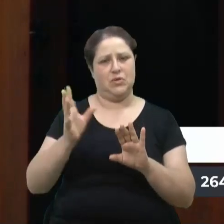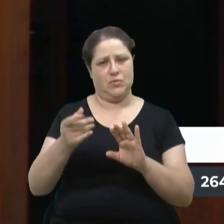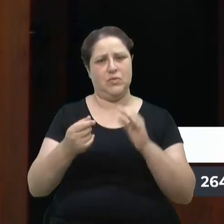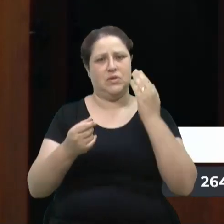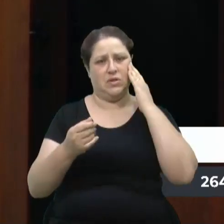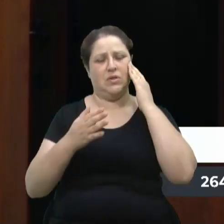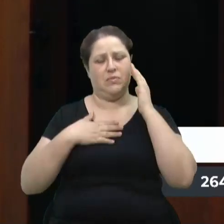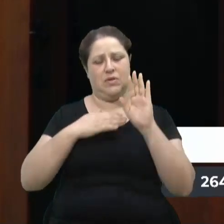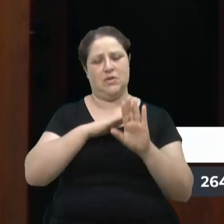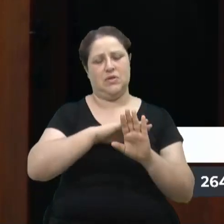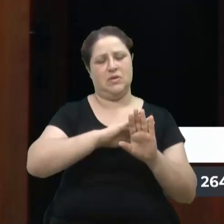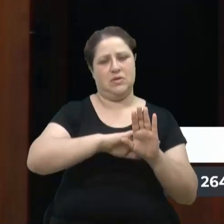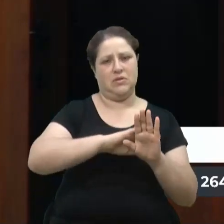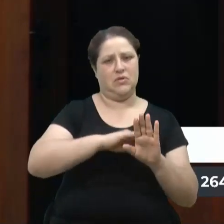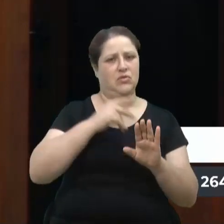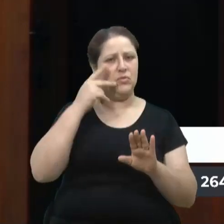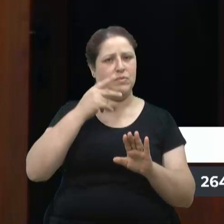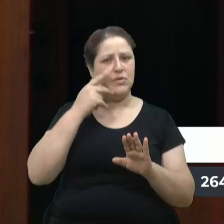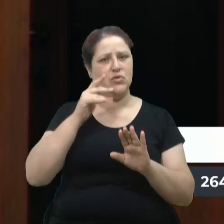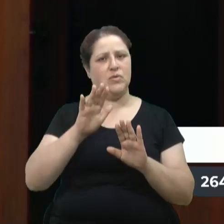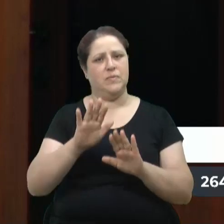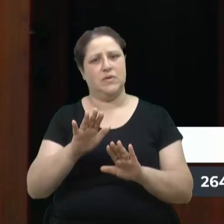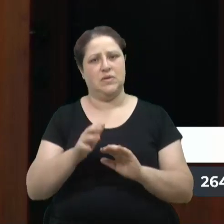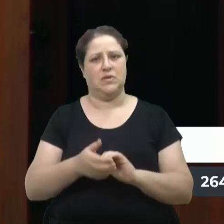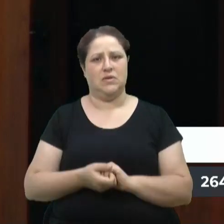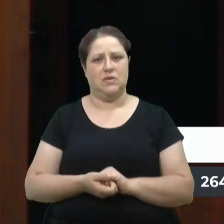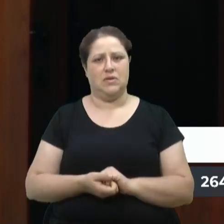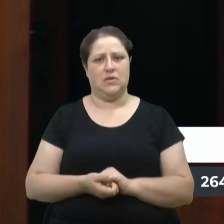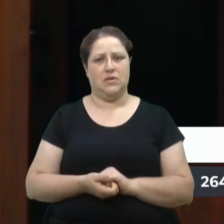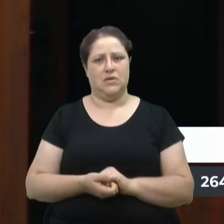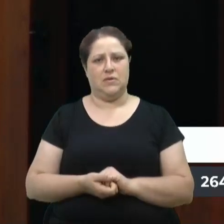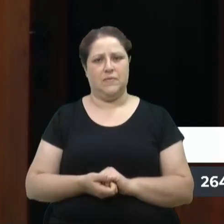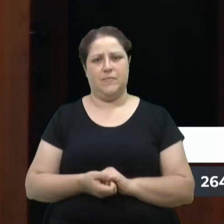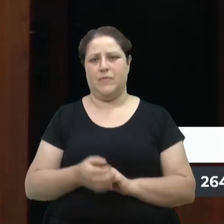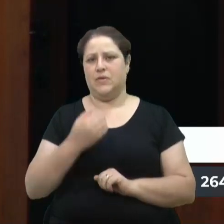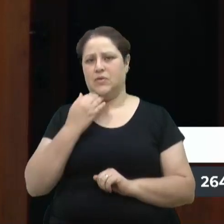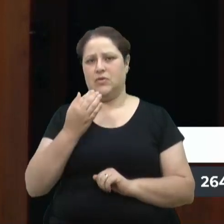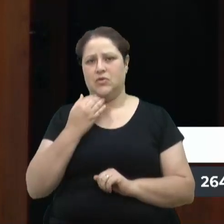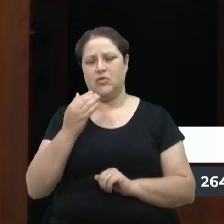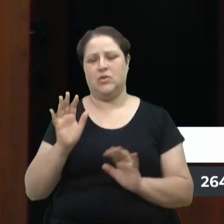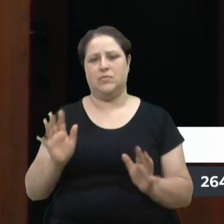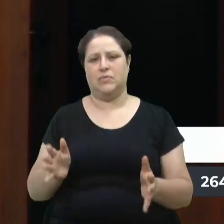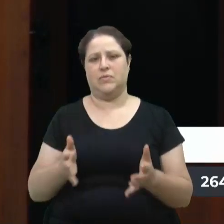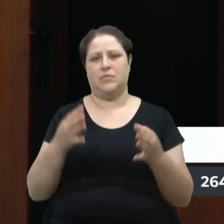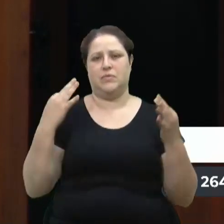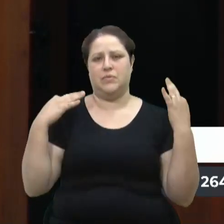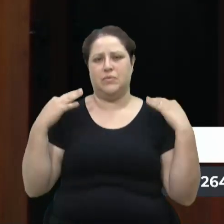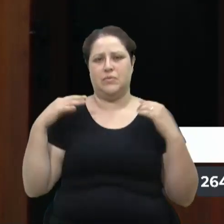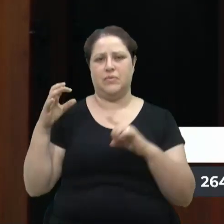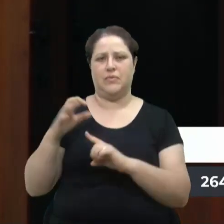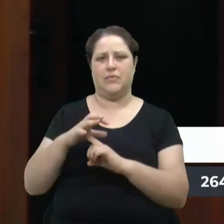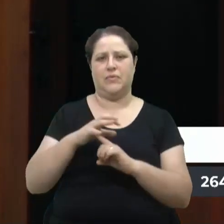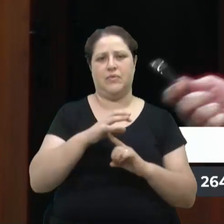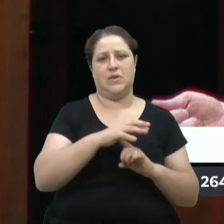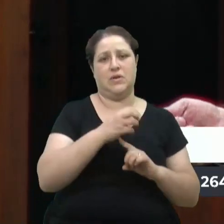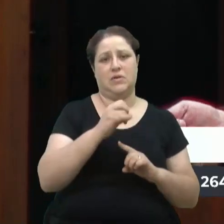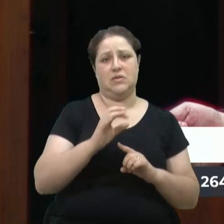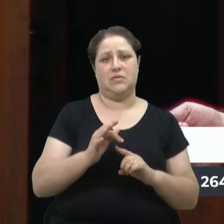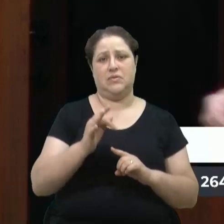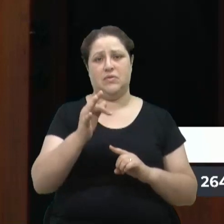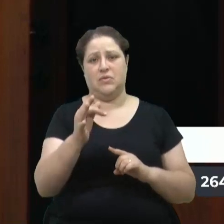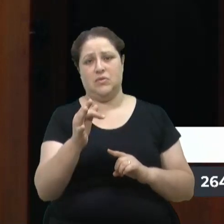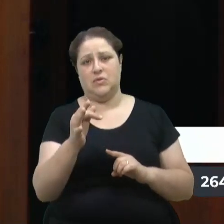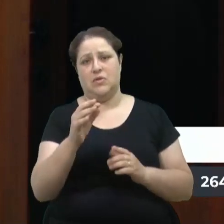minha ideologia política, mas não adianta a gente fomentar turismo, feiras, etc., se daqui a